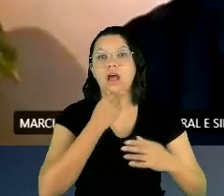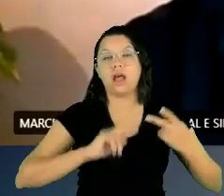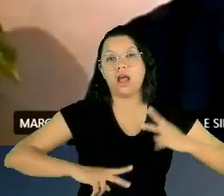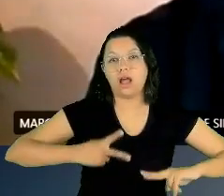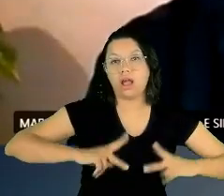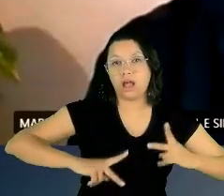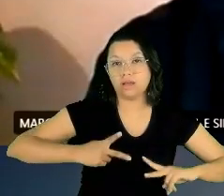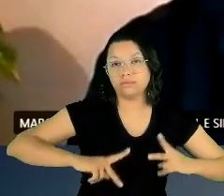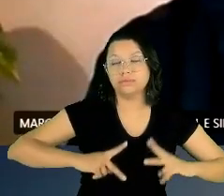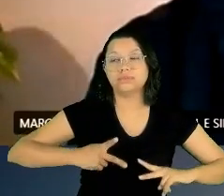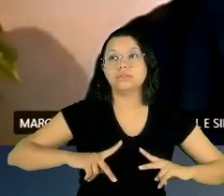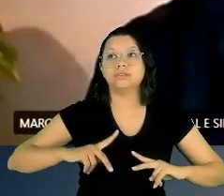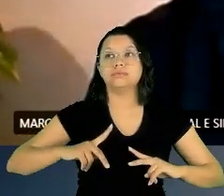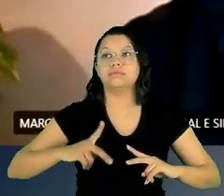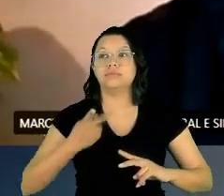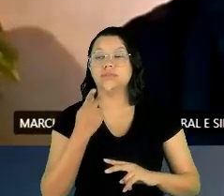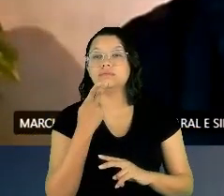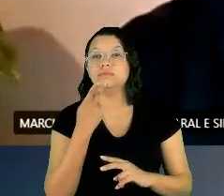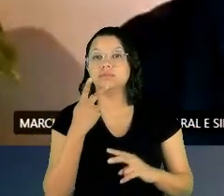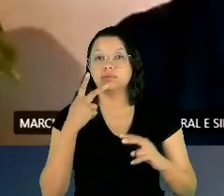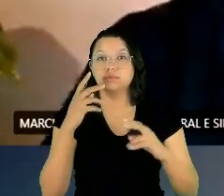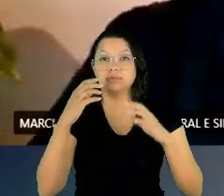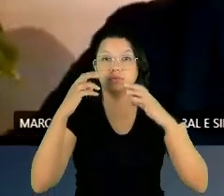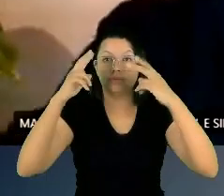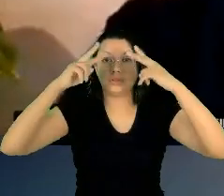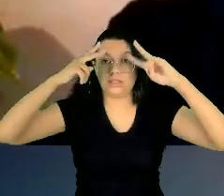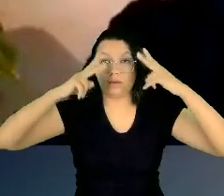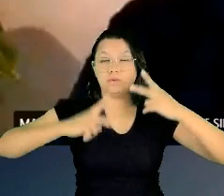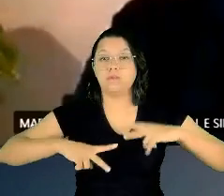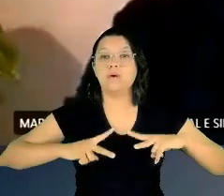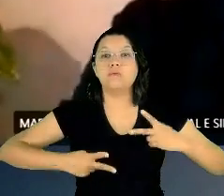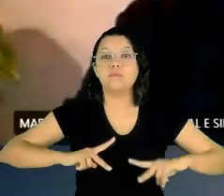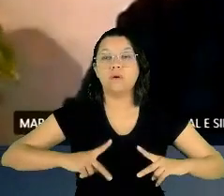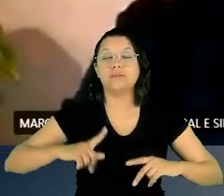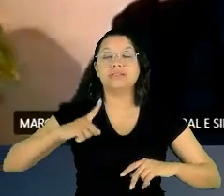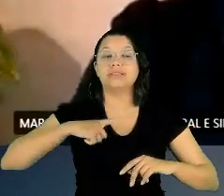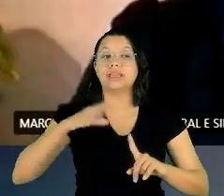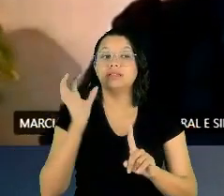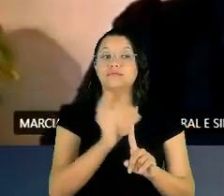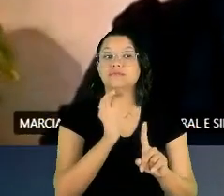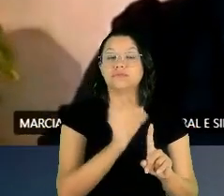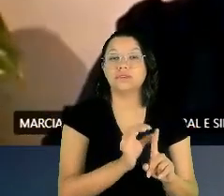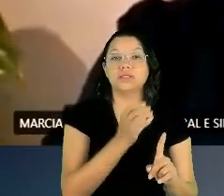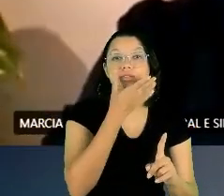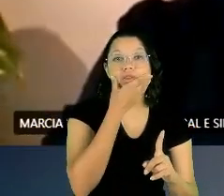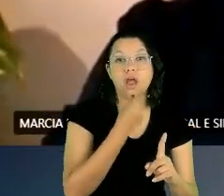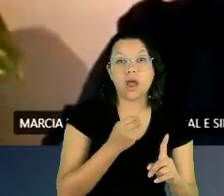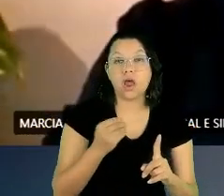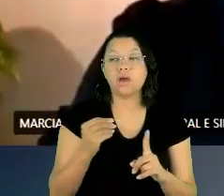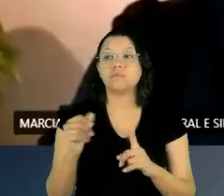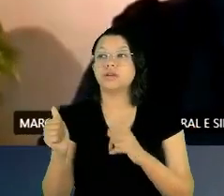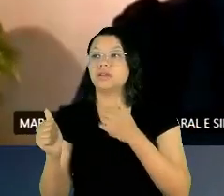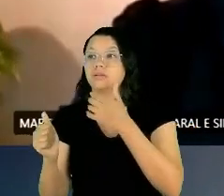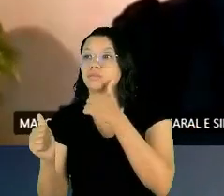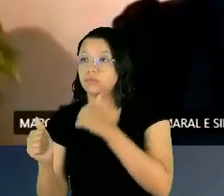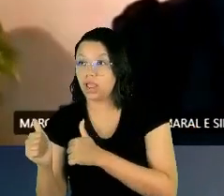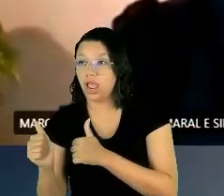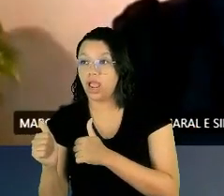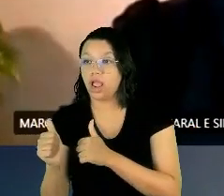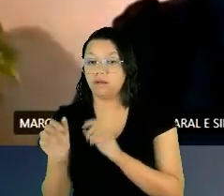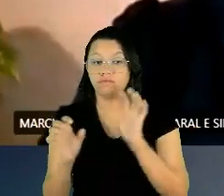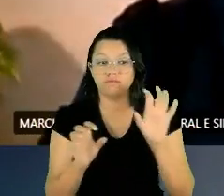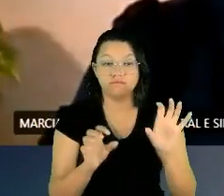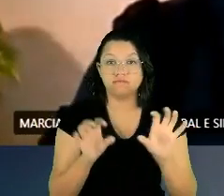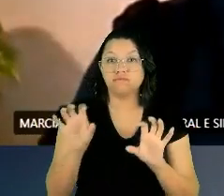Então, a testosterona, ela tem influência, falando do neurohormônio, né? Ela tem influência no comportamento para homens e mulheres de forma